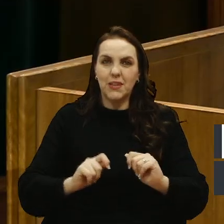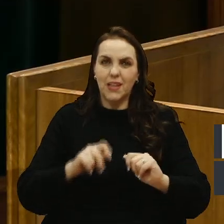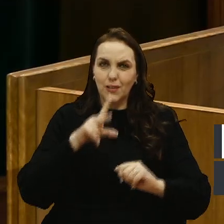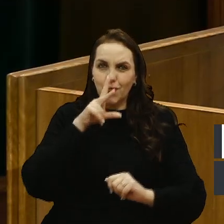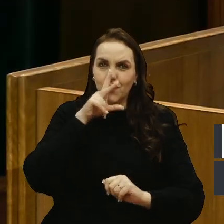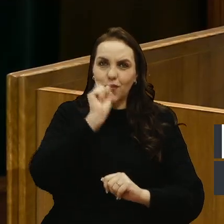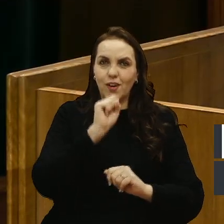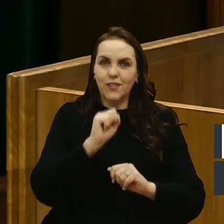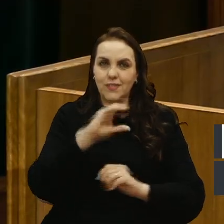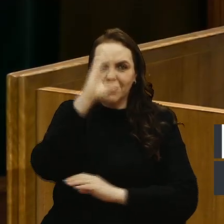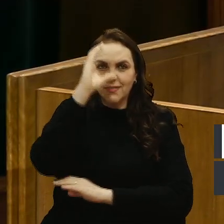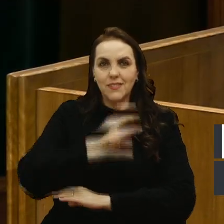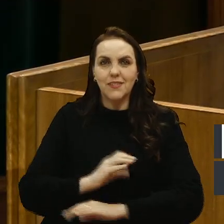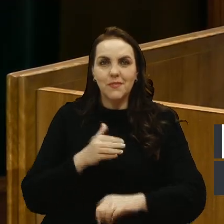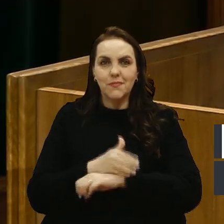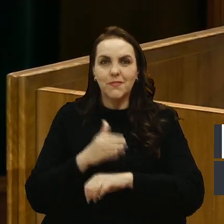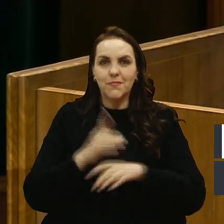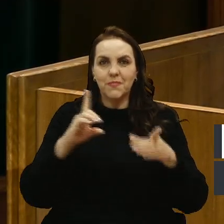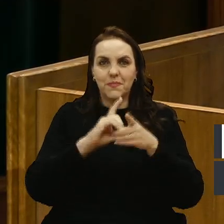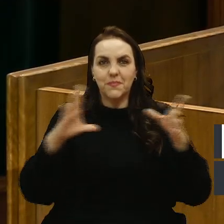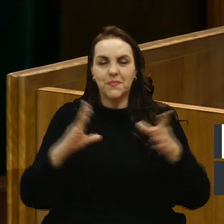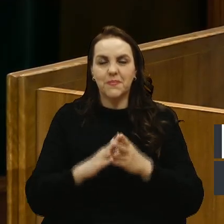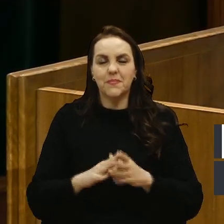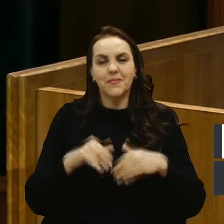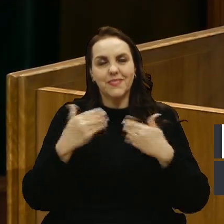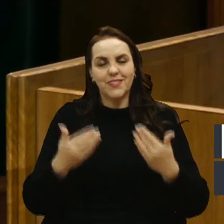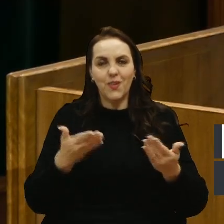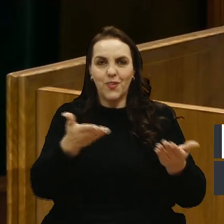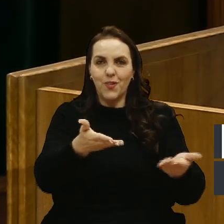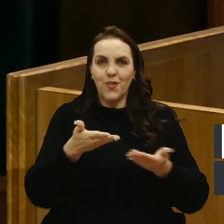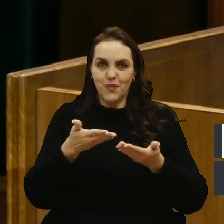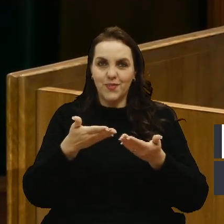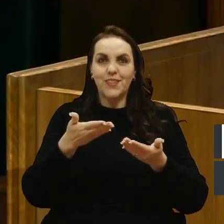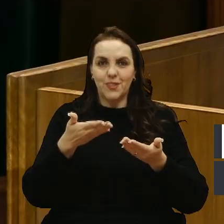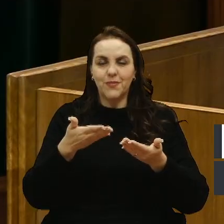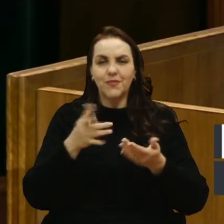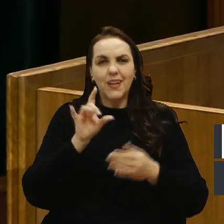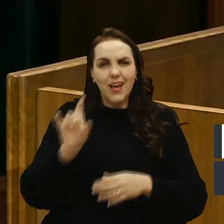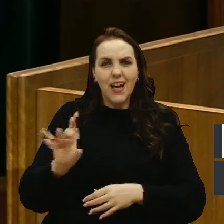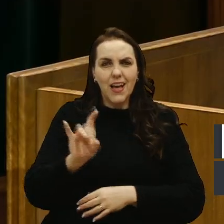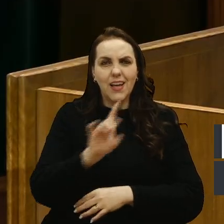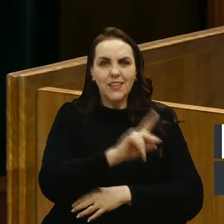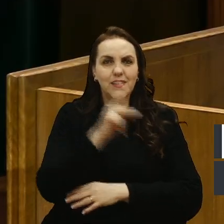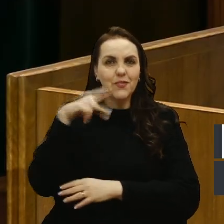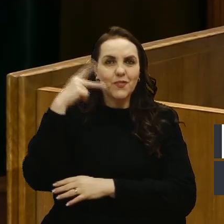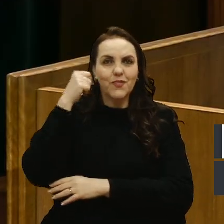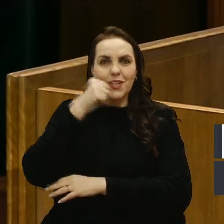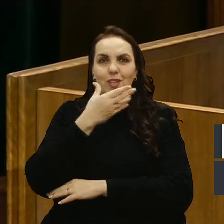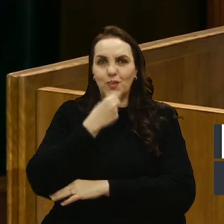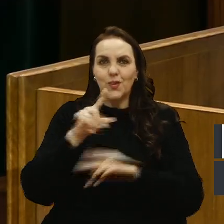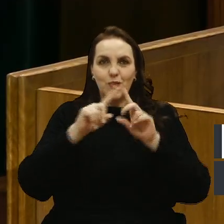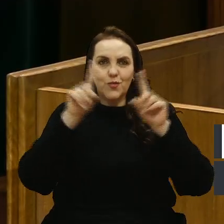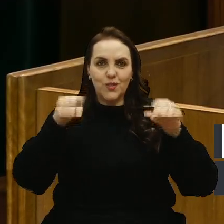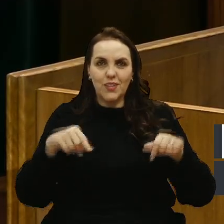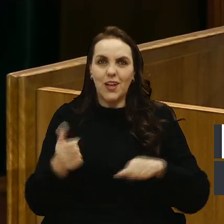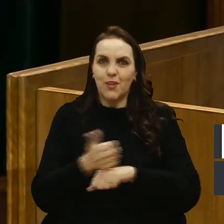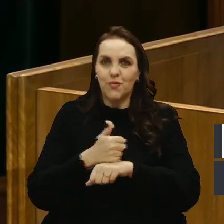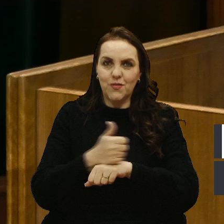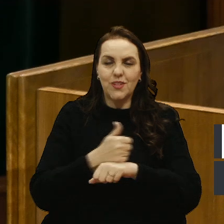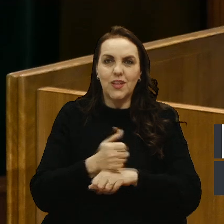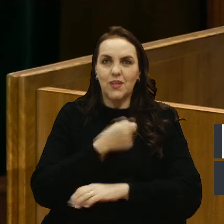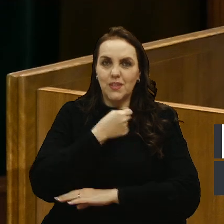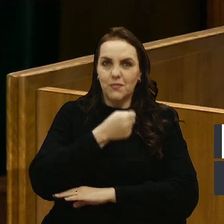cidadania e a participação democrática. Por isso, deixo aqui meu convite, convido cada vereador, cada servidor, cada profissional da